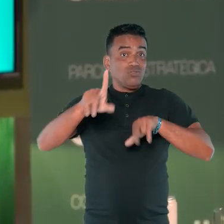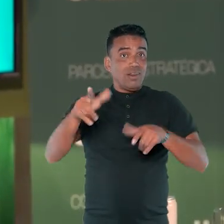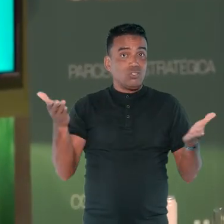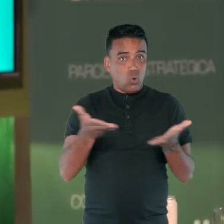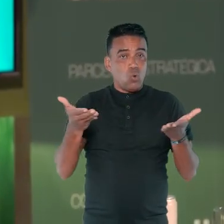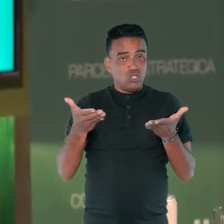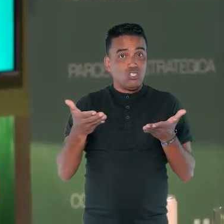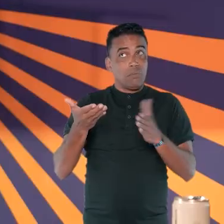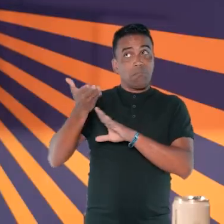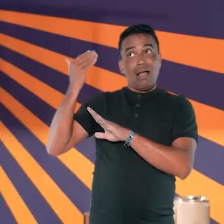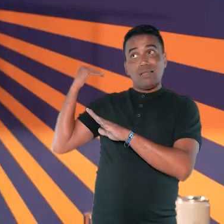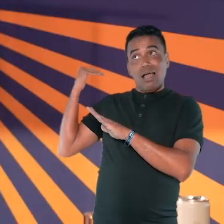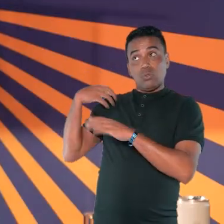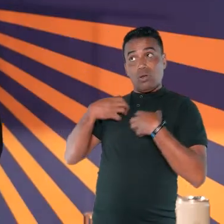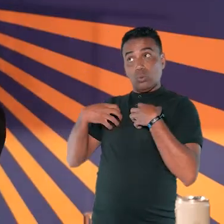vive hoje.